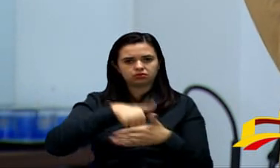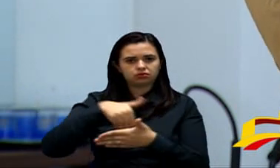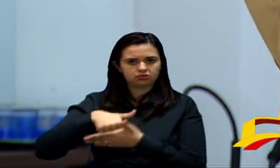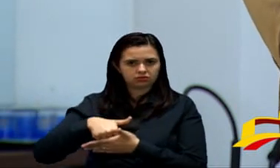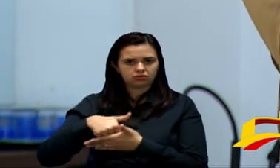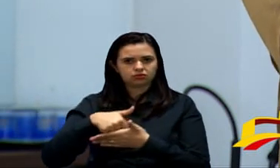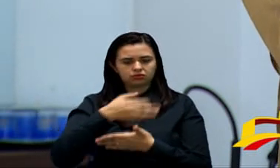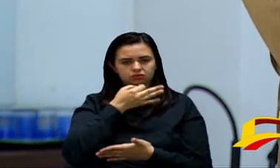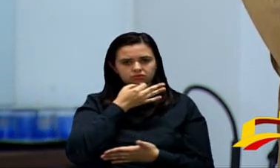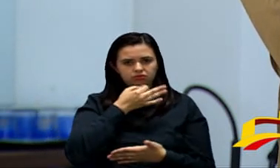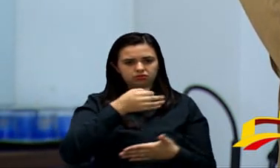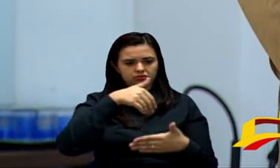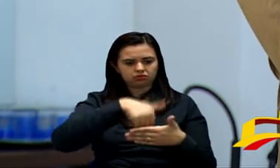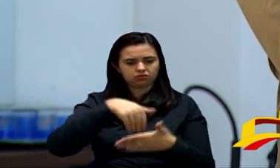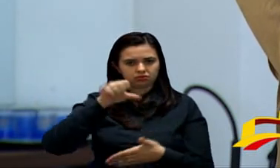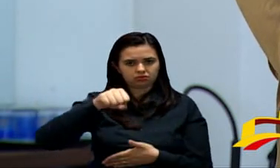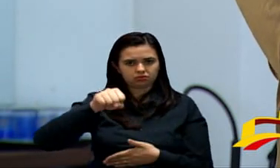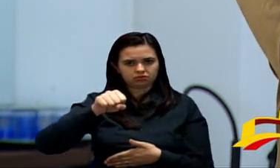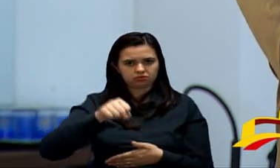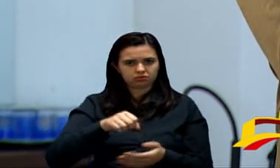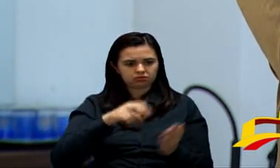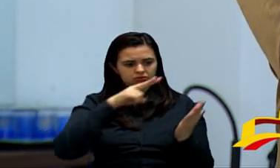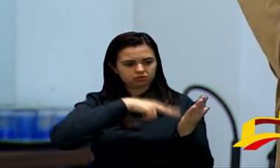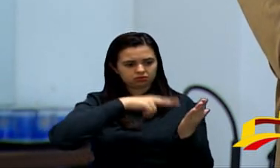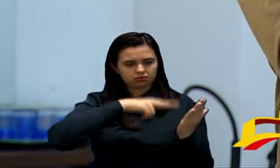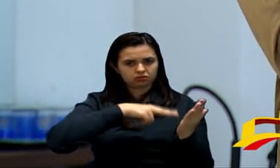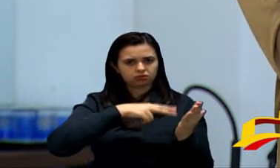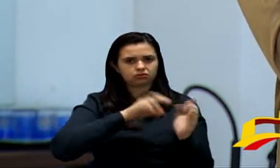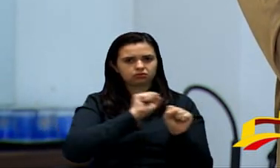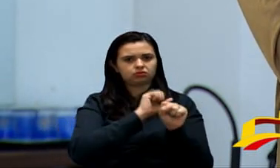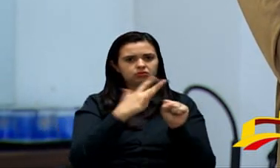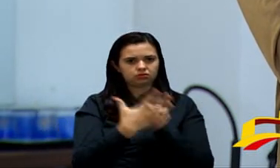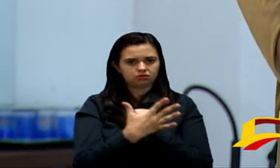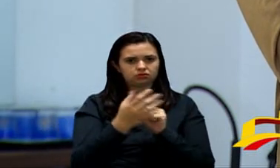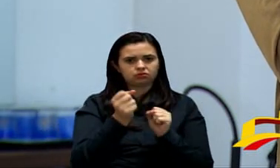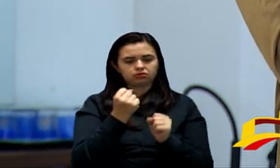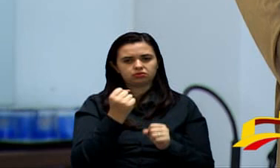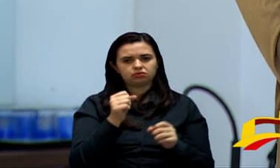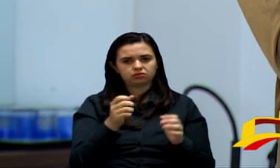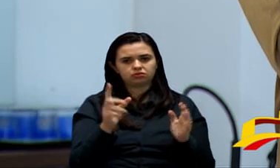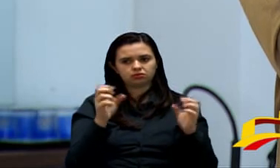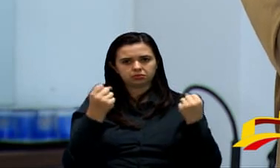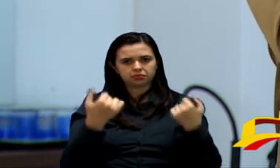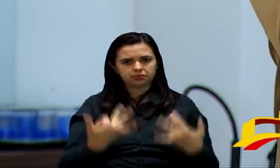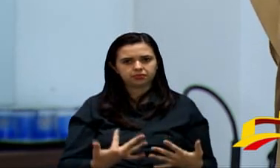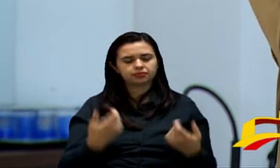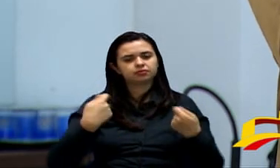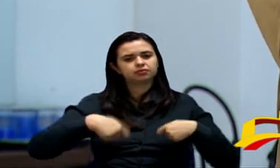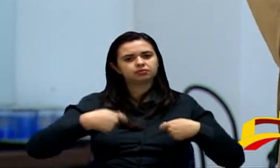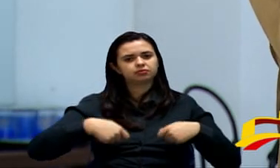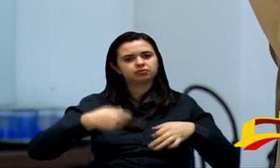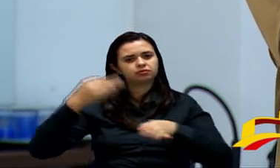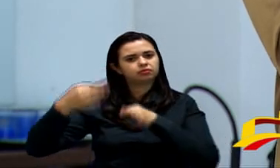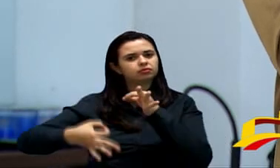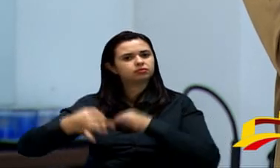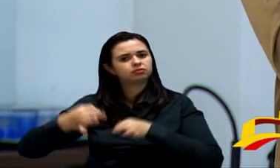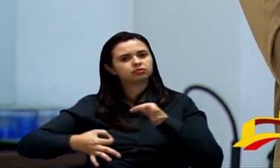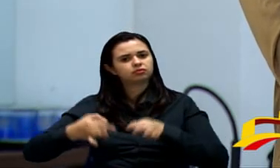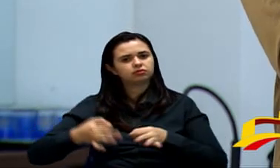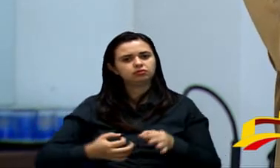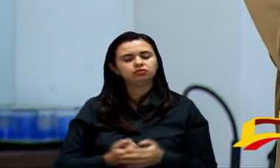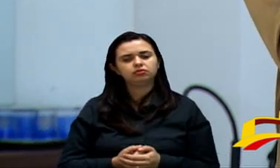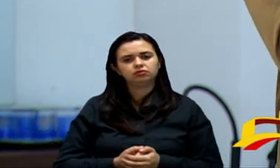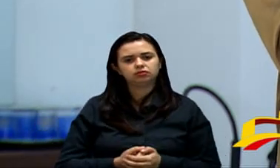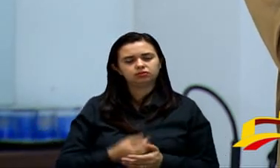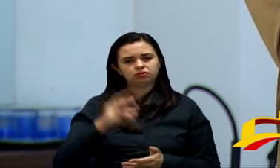a essa moção. E só vou ler isso daqui. A Comissão Parlamentar de Inquérito da Covid pediu indiciamento nesta quinta-feira, 16, passado, claro, né? Isso aqui é uma